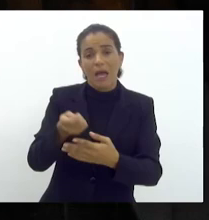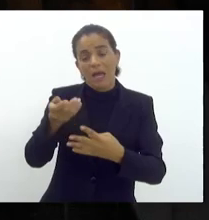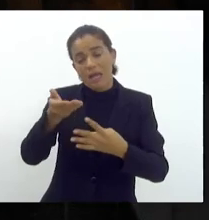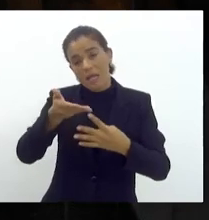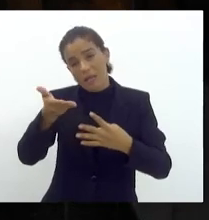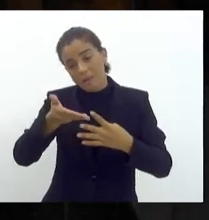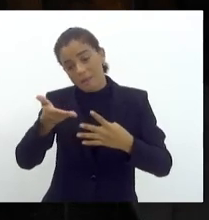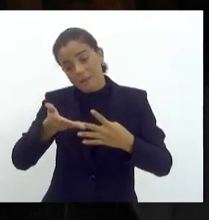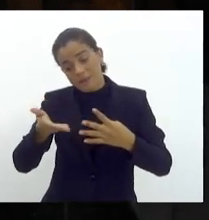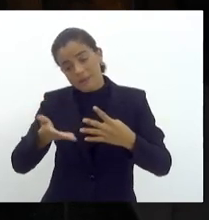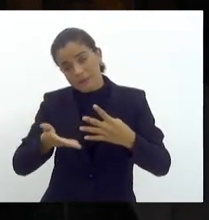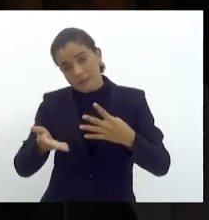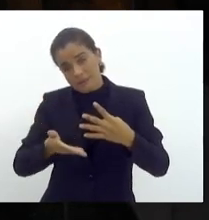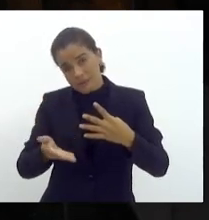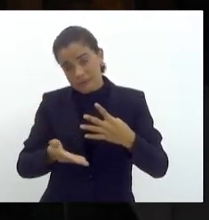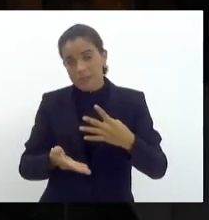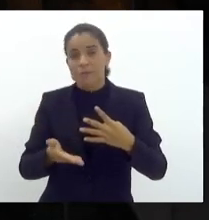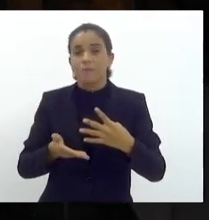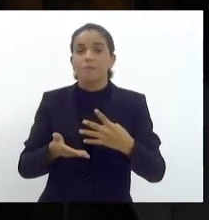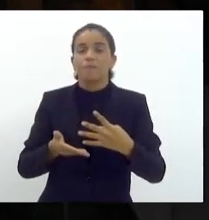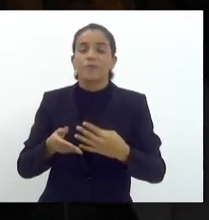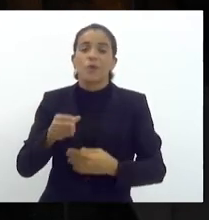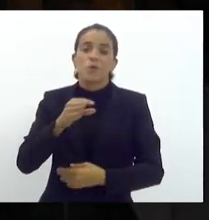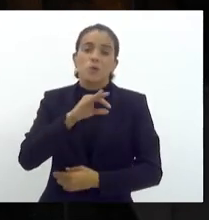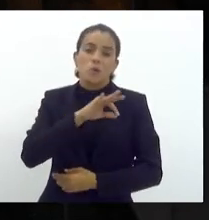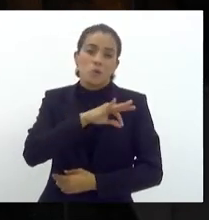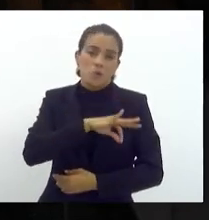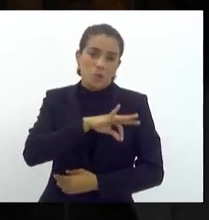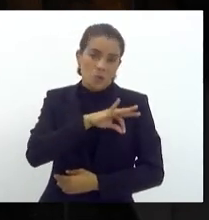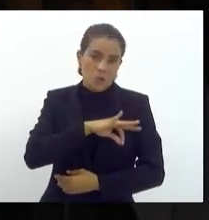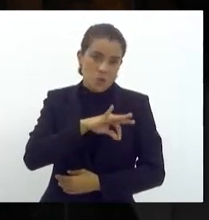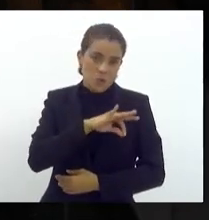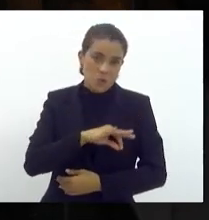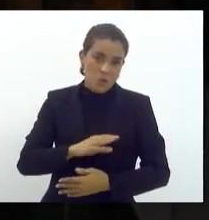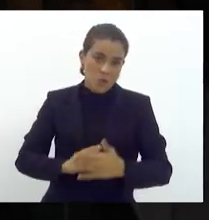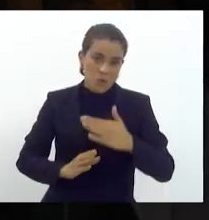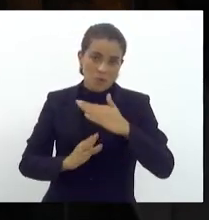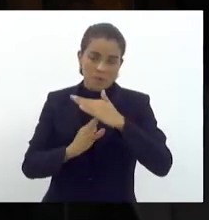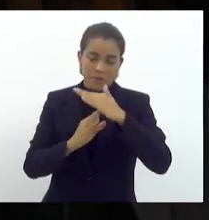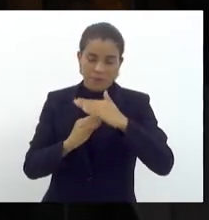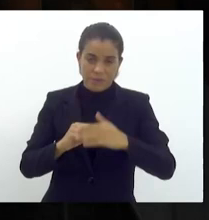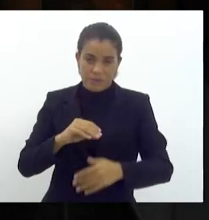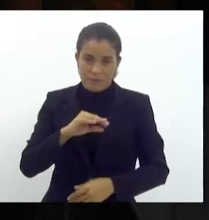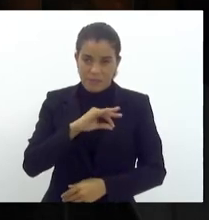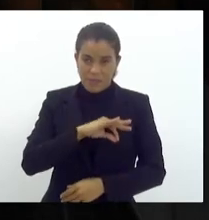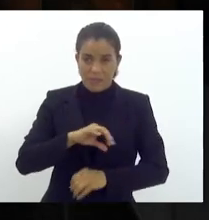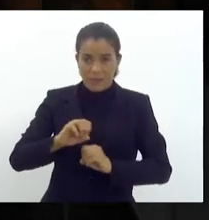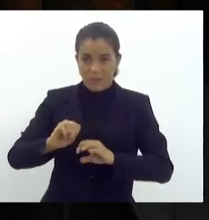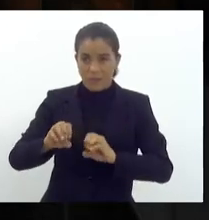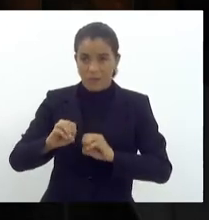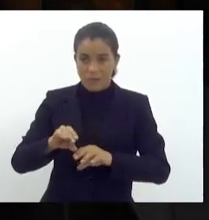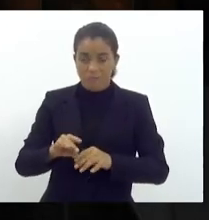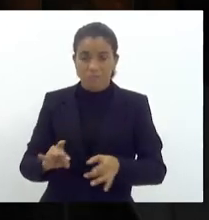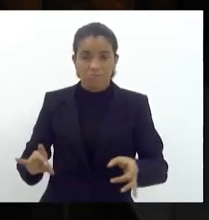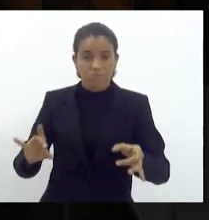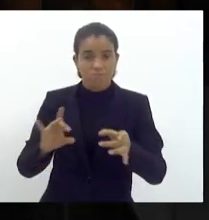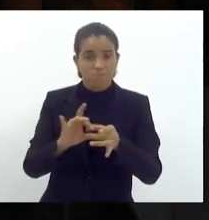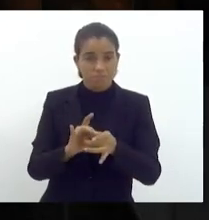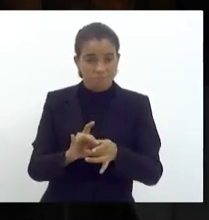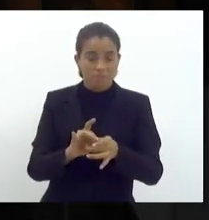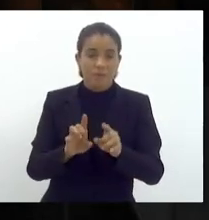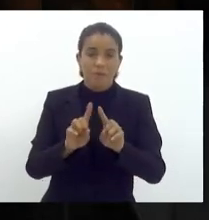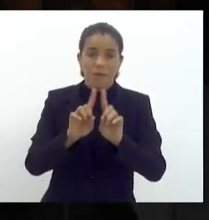parceladamente o piso nacional de educação em consonância com plano de